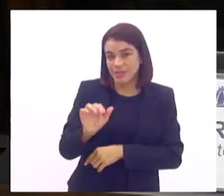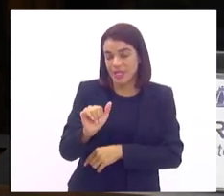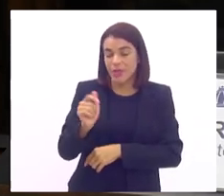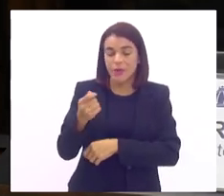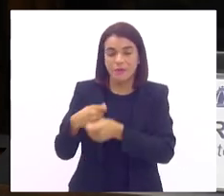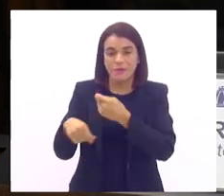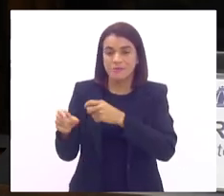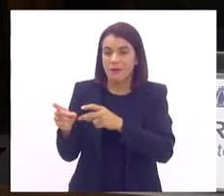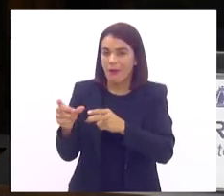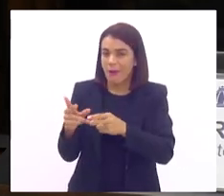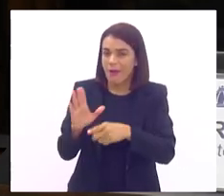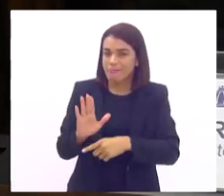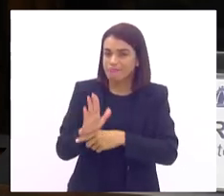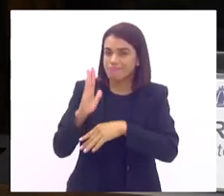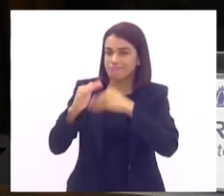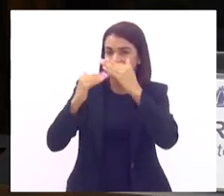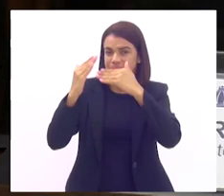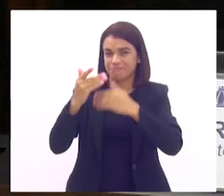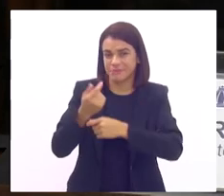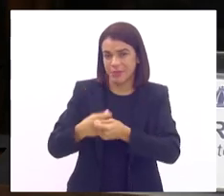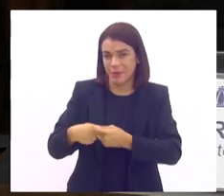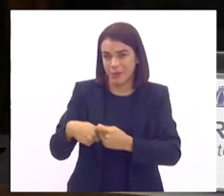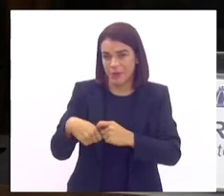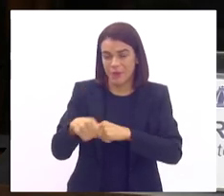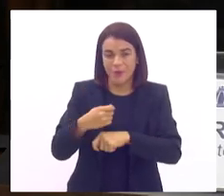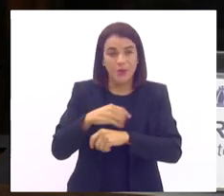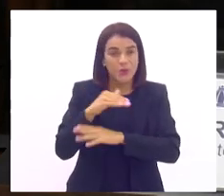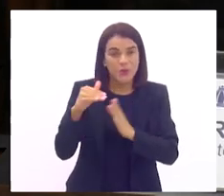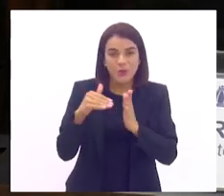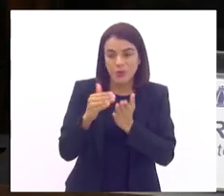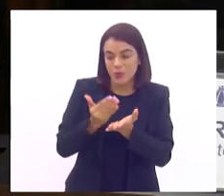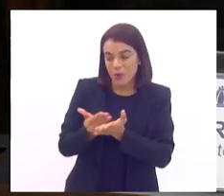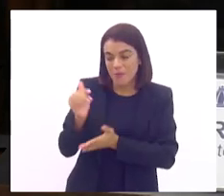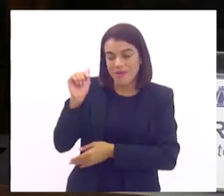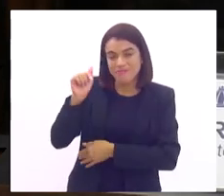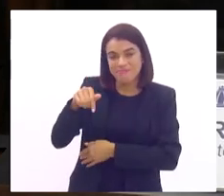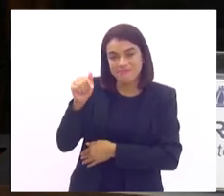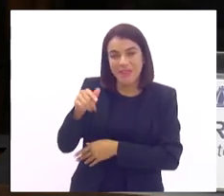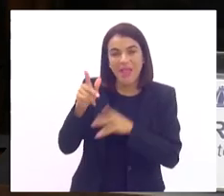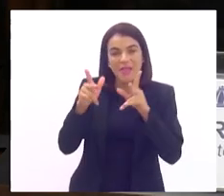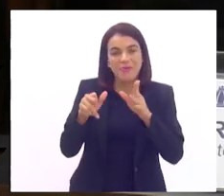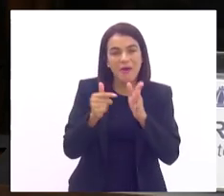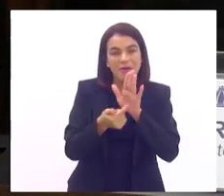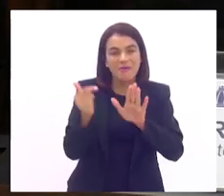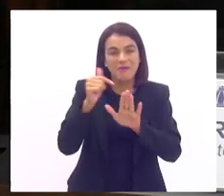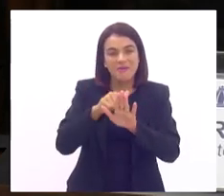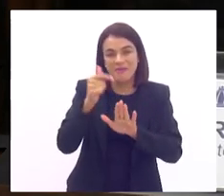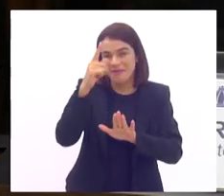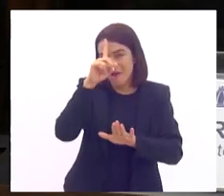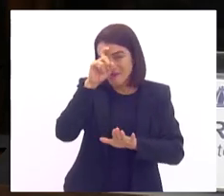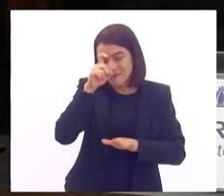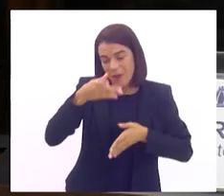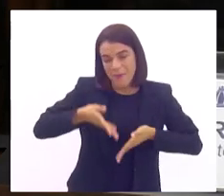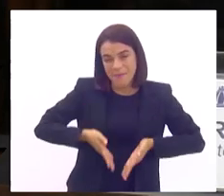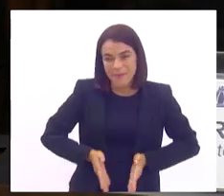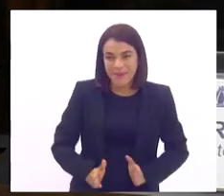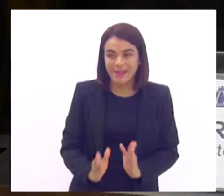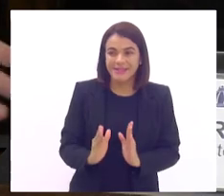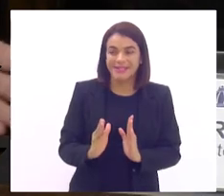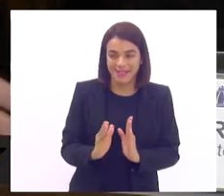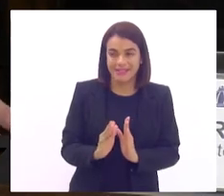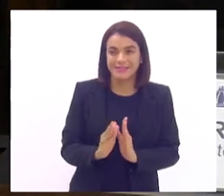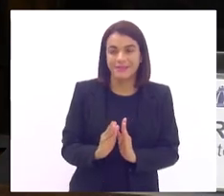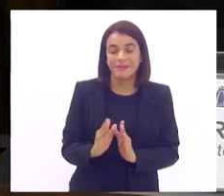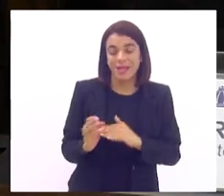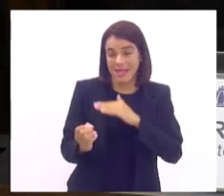desenvolvimento econômico do Estado do Rio de Janeiro. É lá que tudo começa. É a maternidade, é a casa, a maternidade das empresas. As